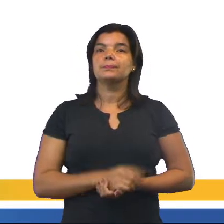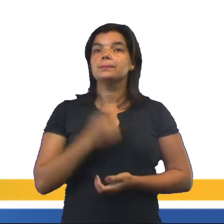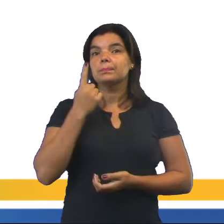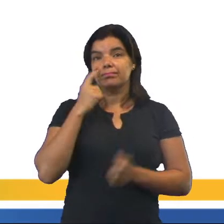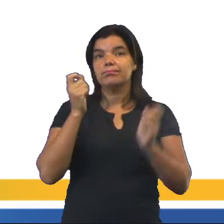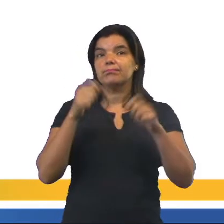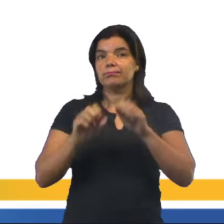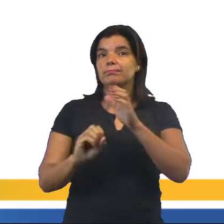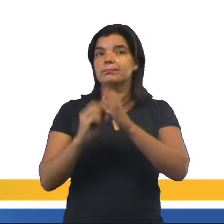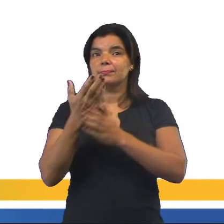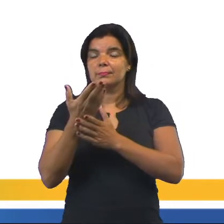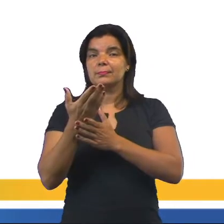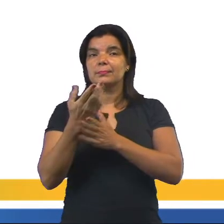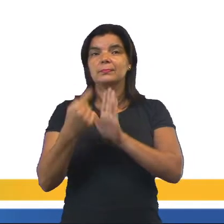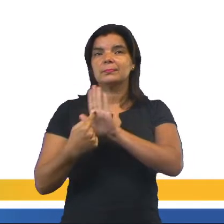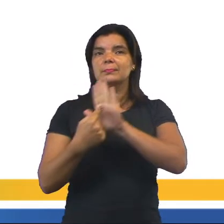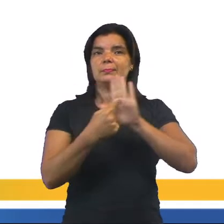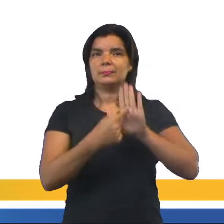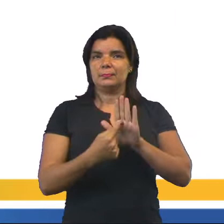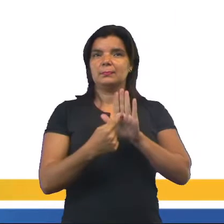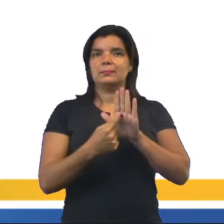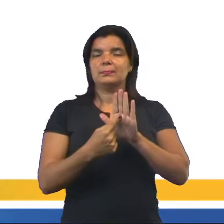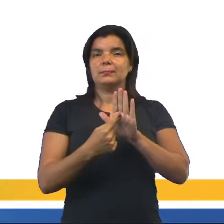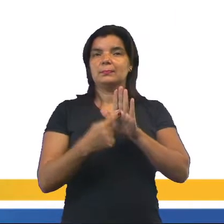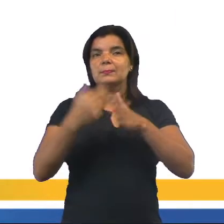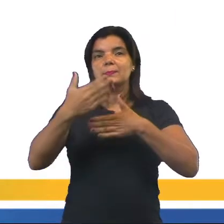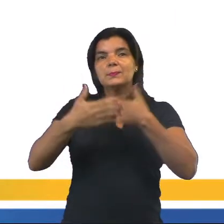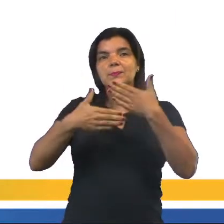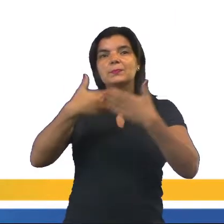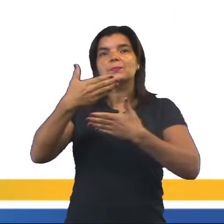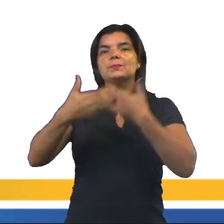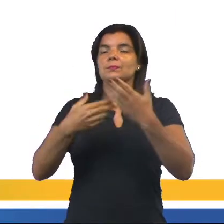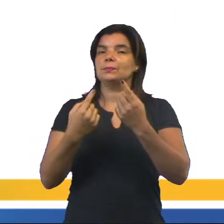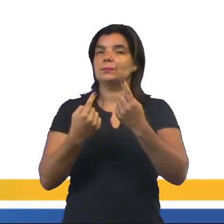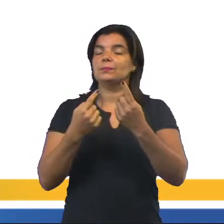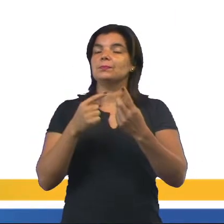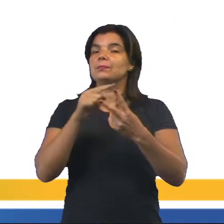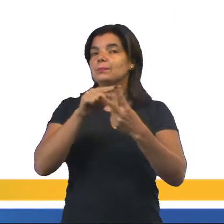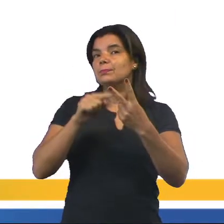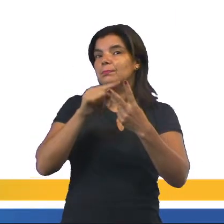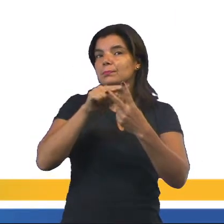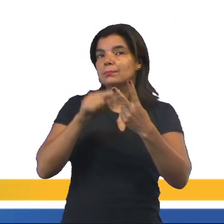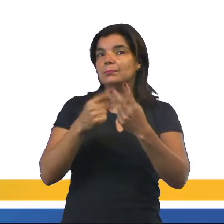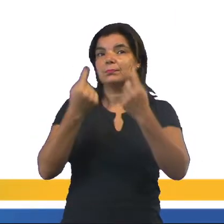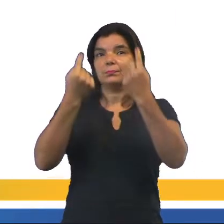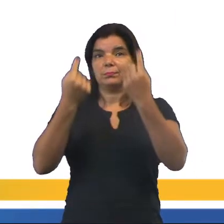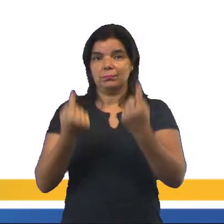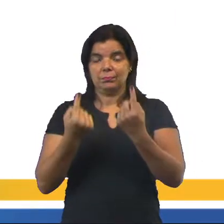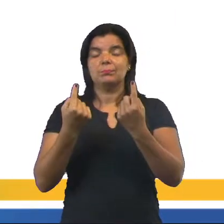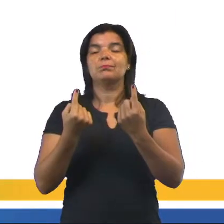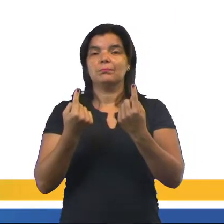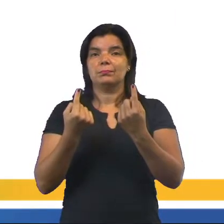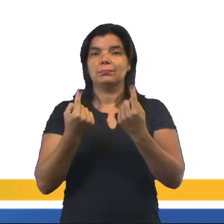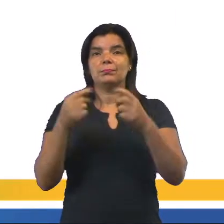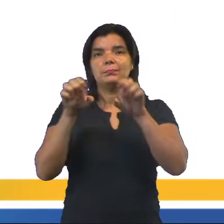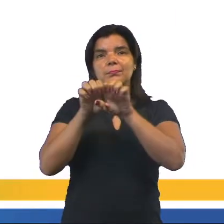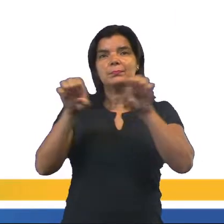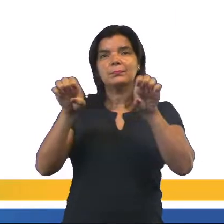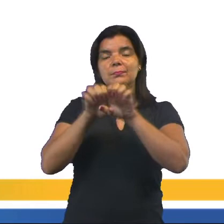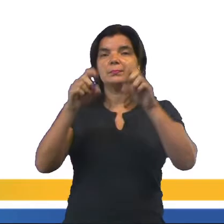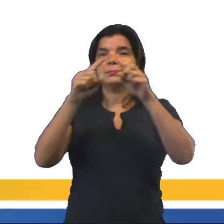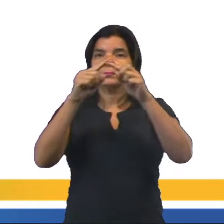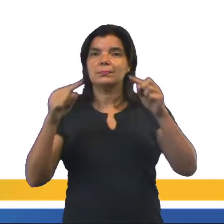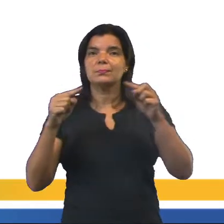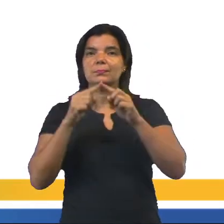conhecidas. Podemos realizar essa demonstração ao desenvolver os